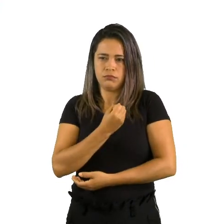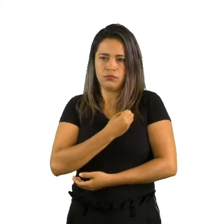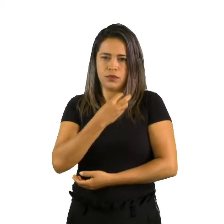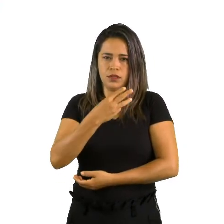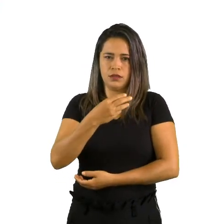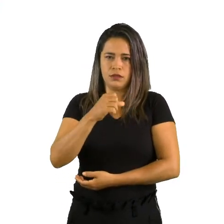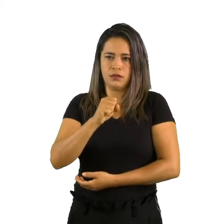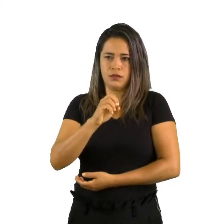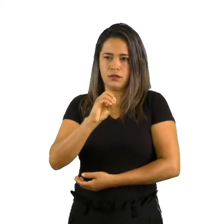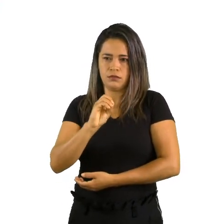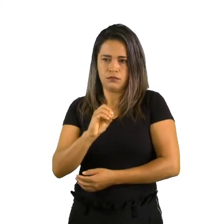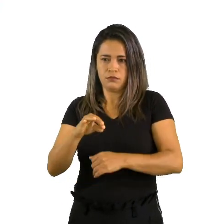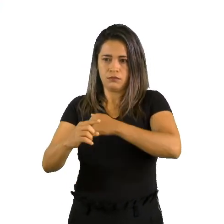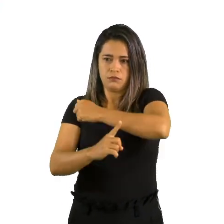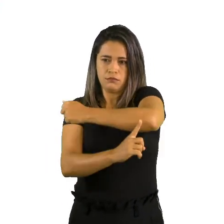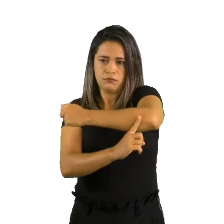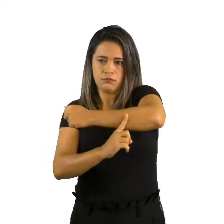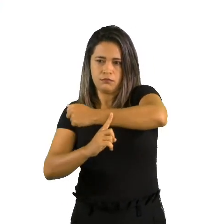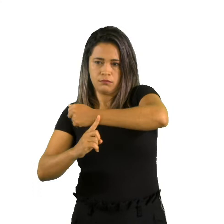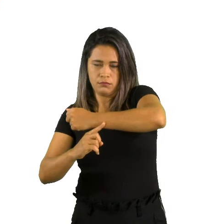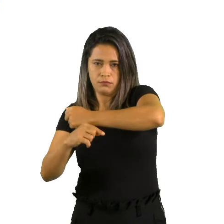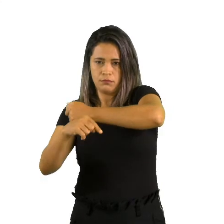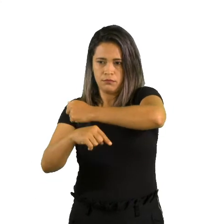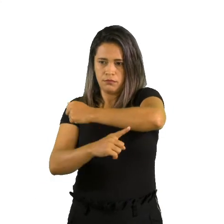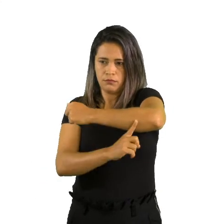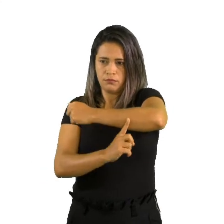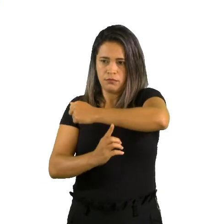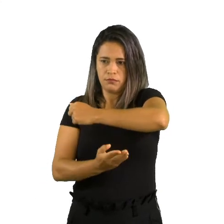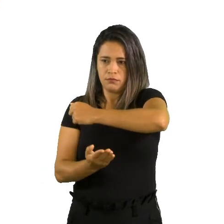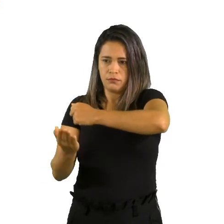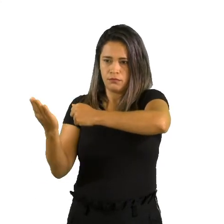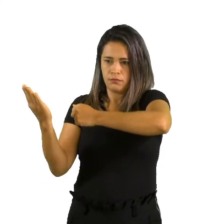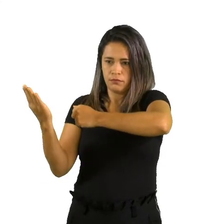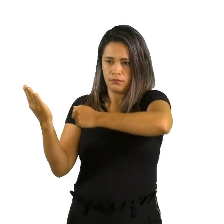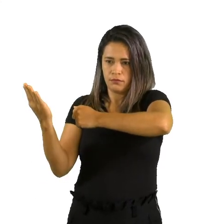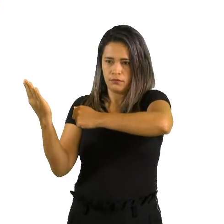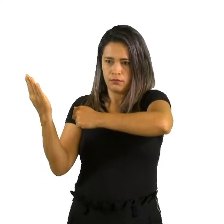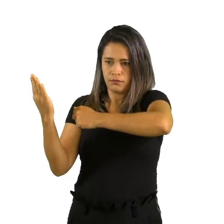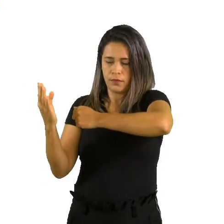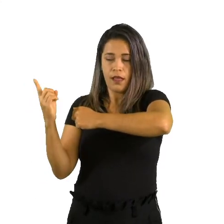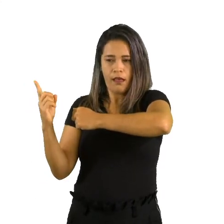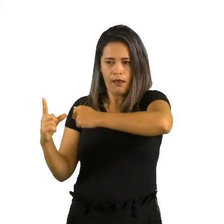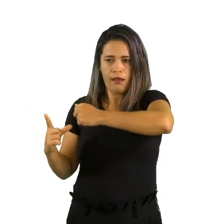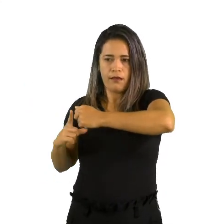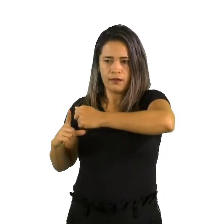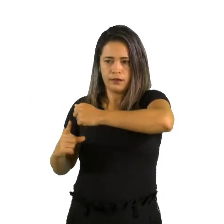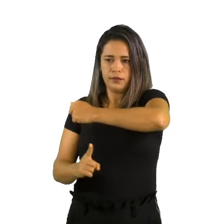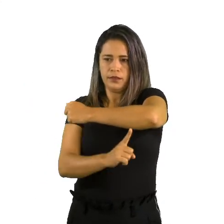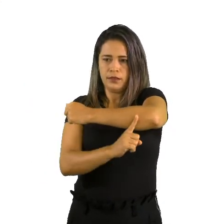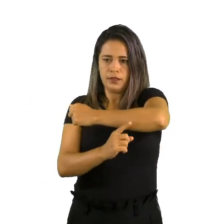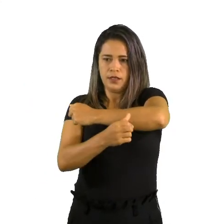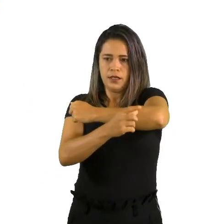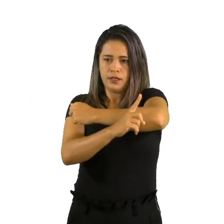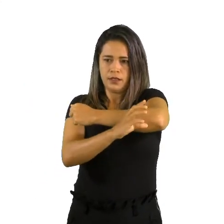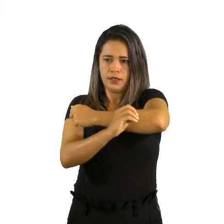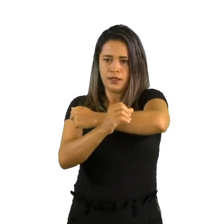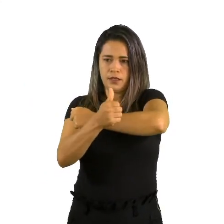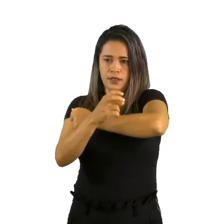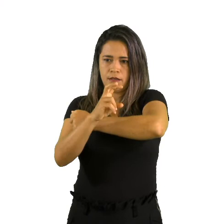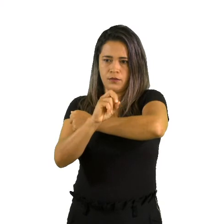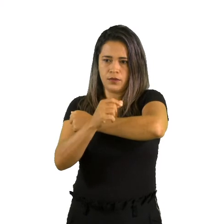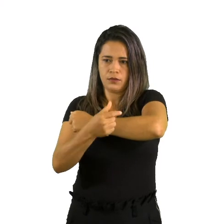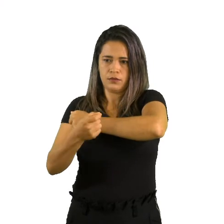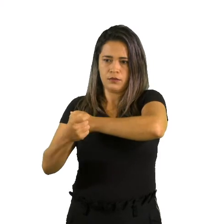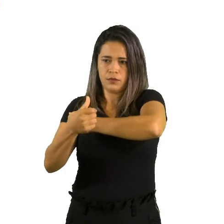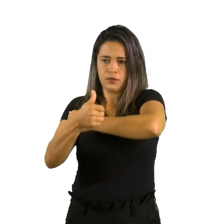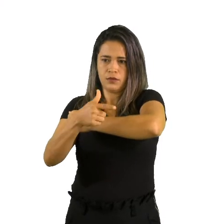reta numérica desenhada abaixo. Aí tem a reta numérica, né, pessoal? Ó, 100, 150, 200,